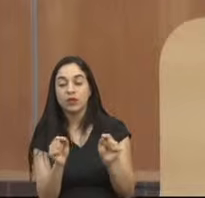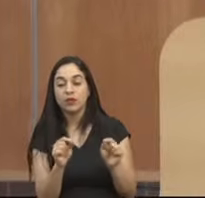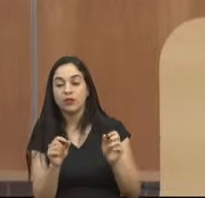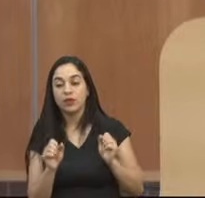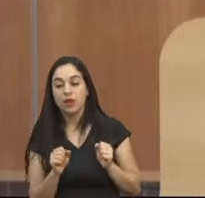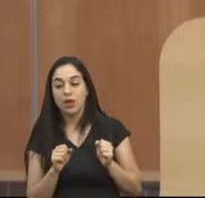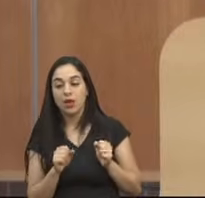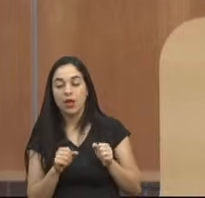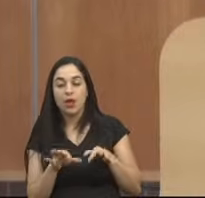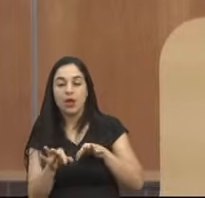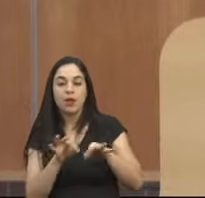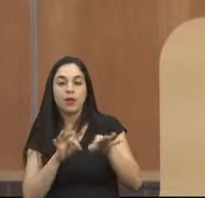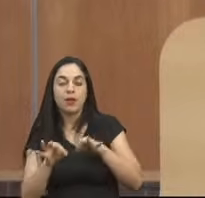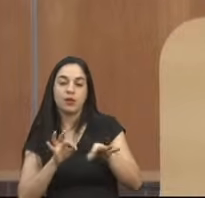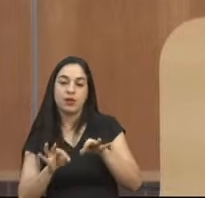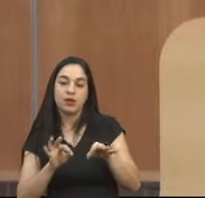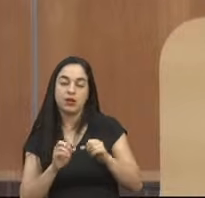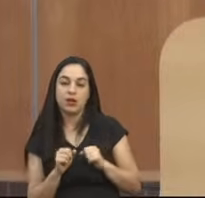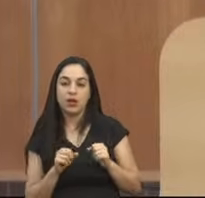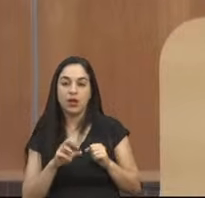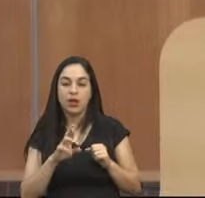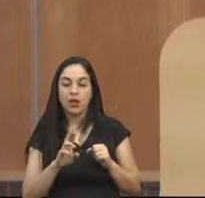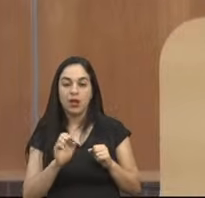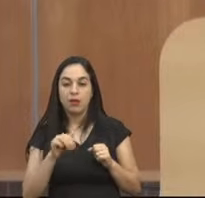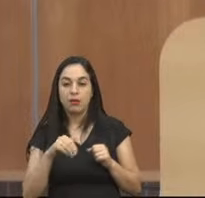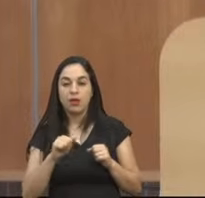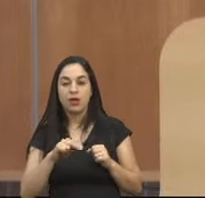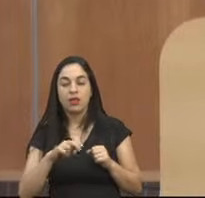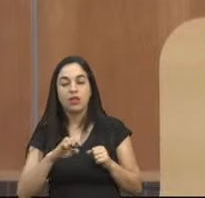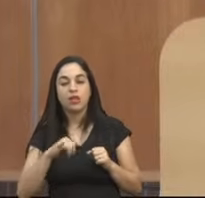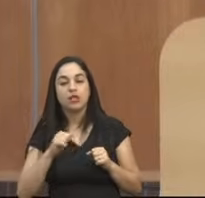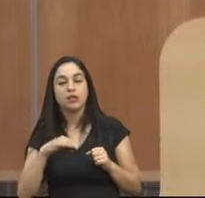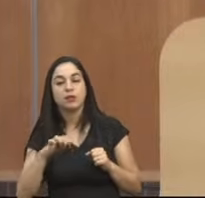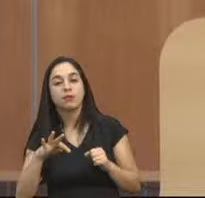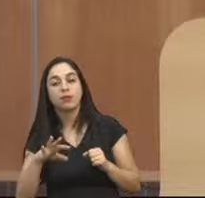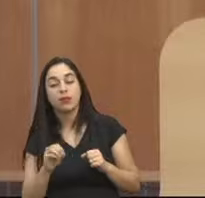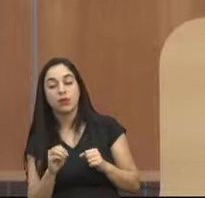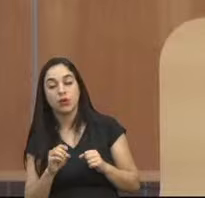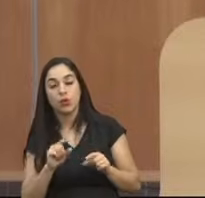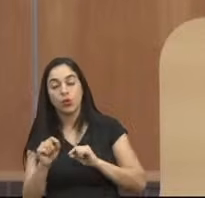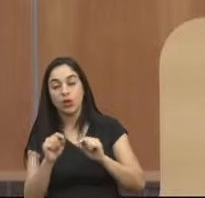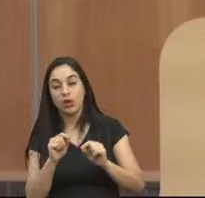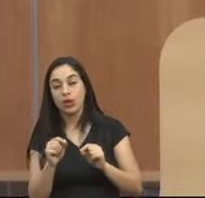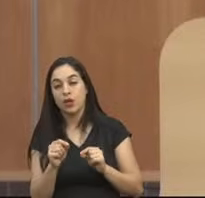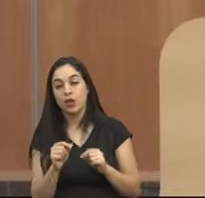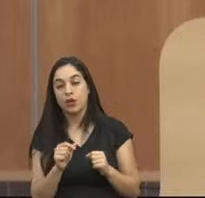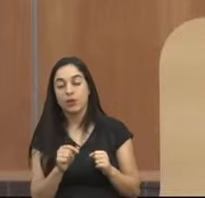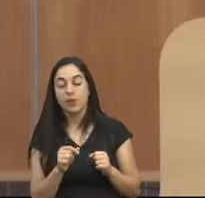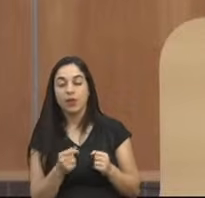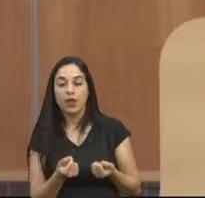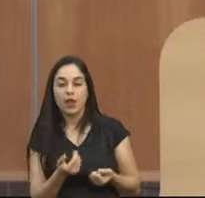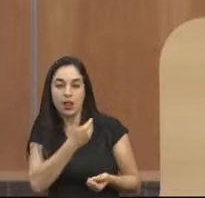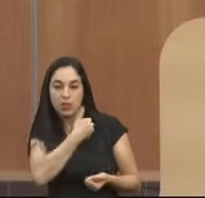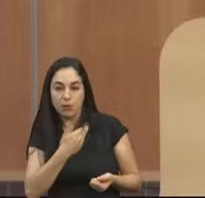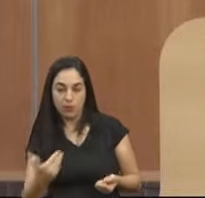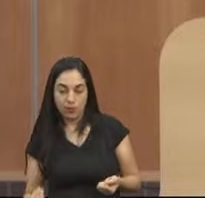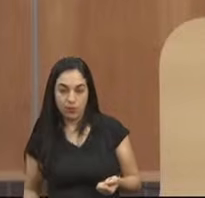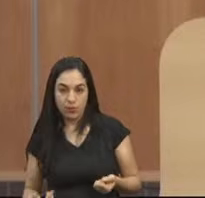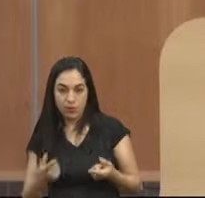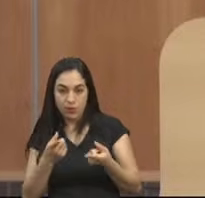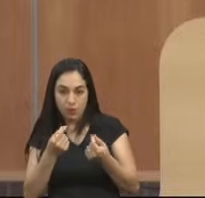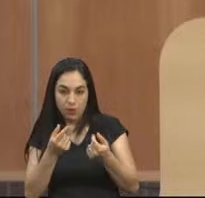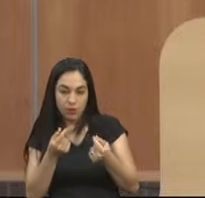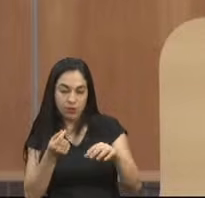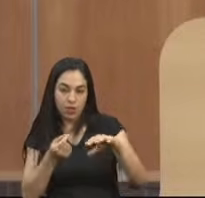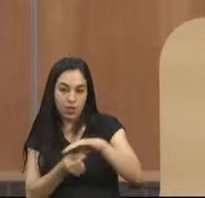e remanejamento. O que é suplementação e remanejamento? No orçamento público, a gente tem uma estrutura